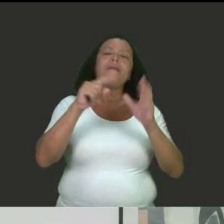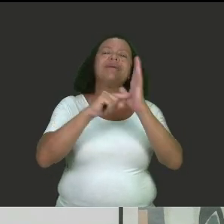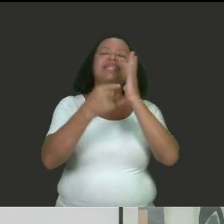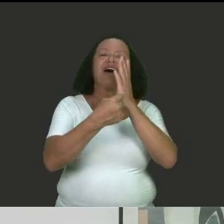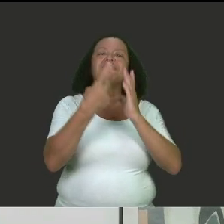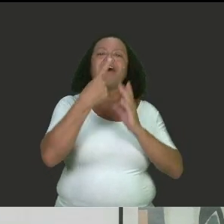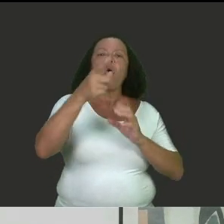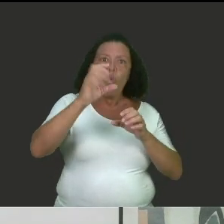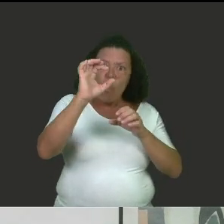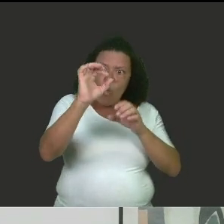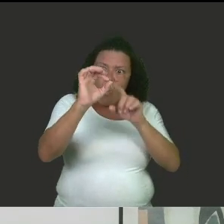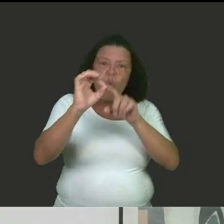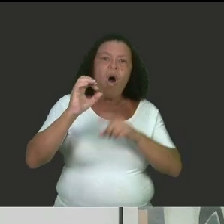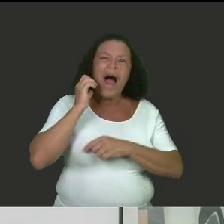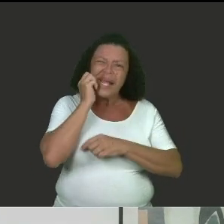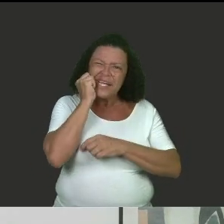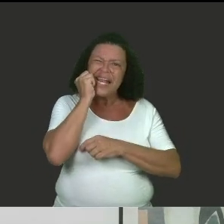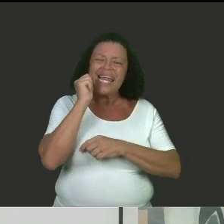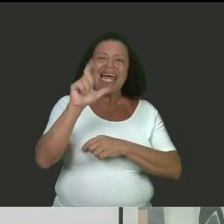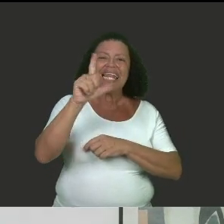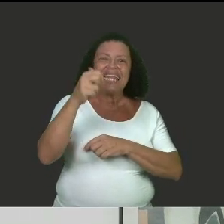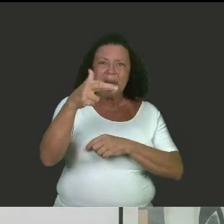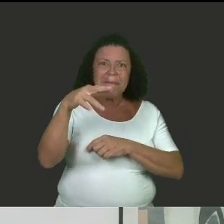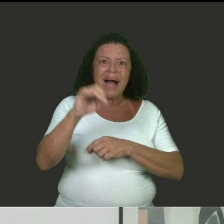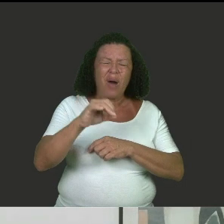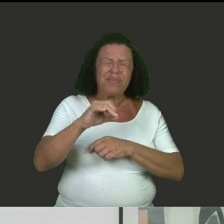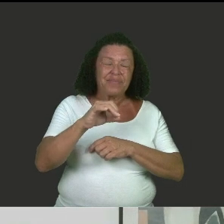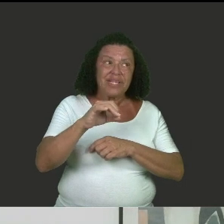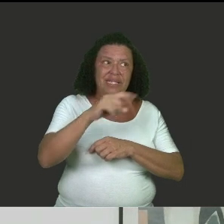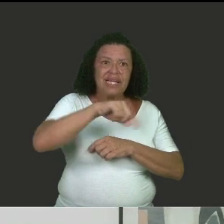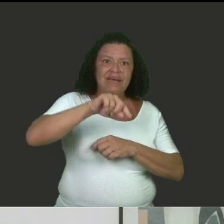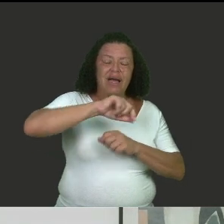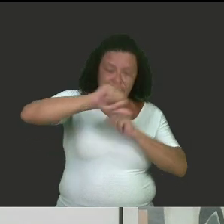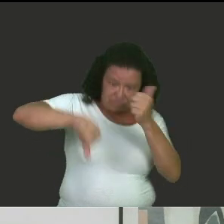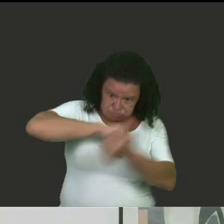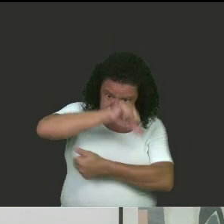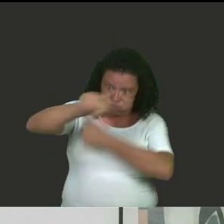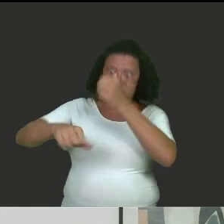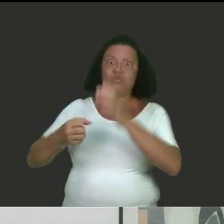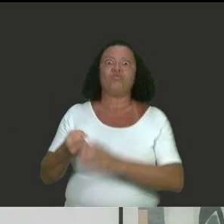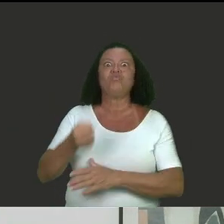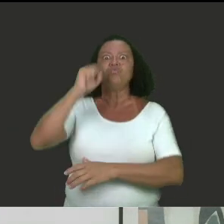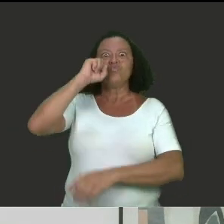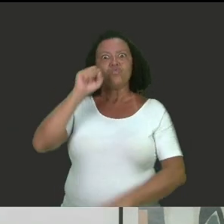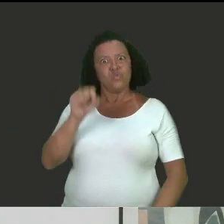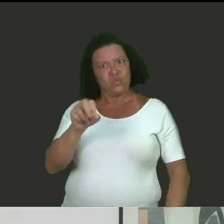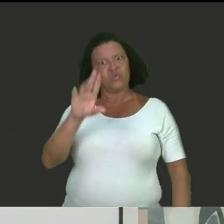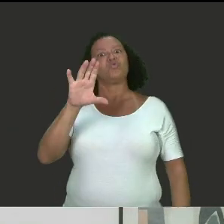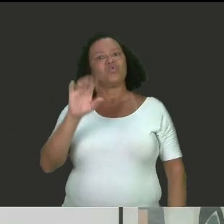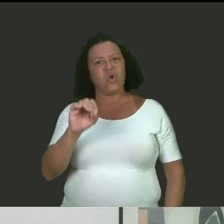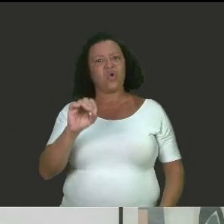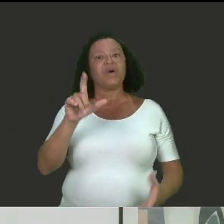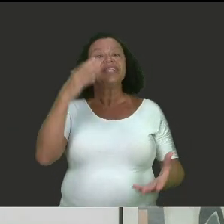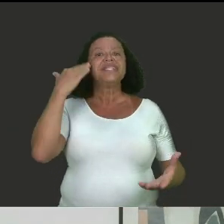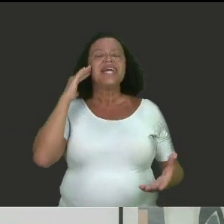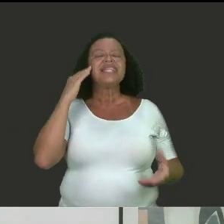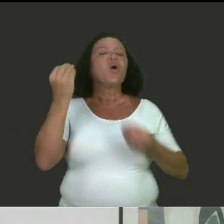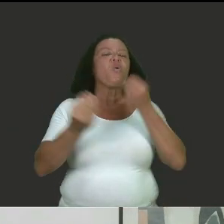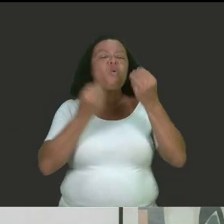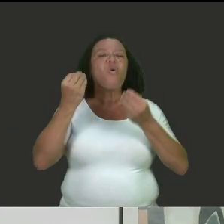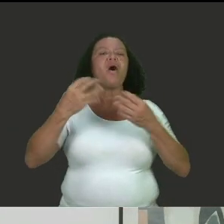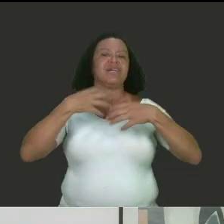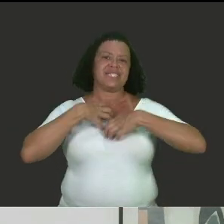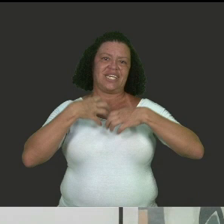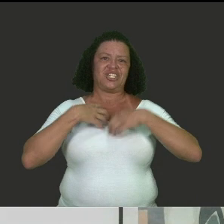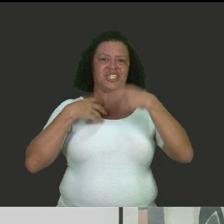que a gente possa colocar em prática a resignação e a resiliência, que a gente entenda qual é o sentido da nossa